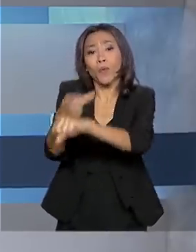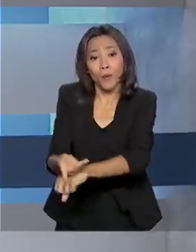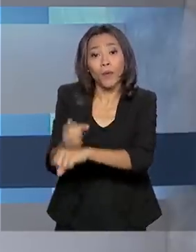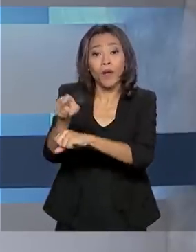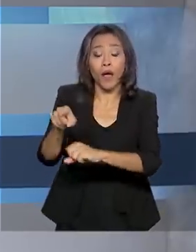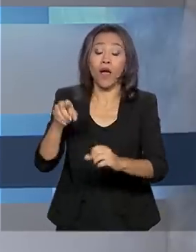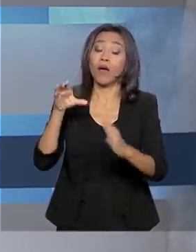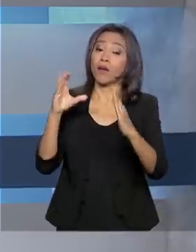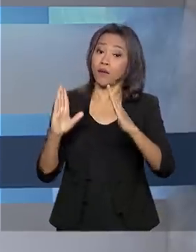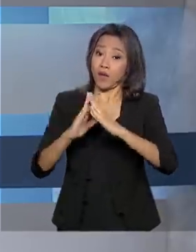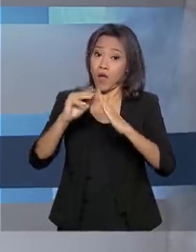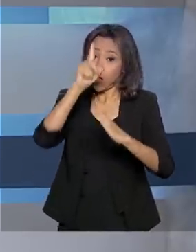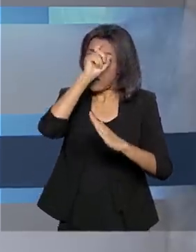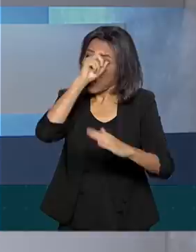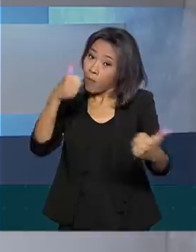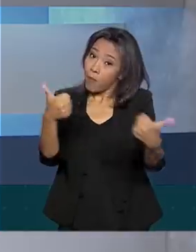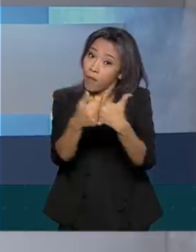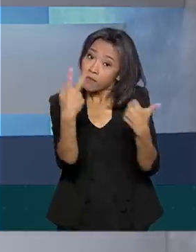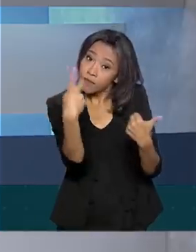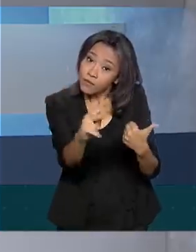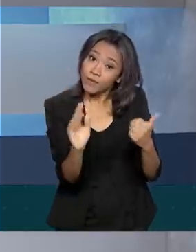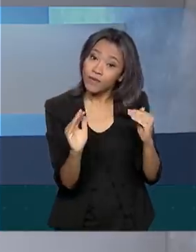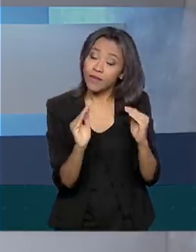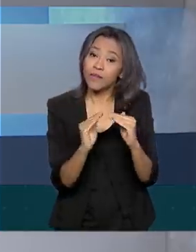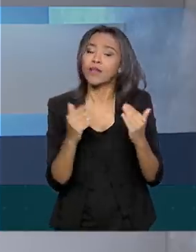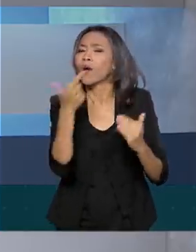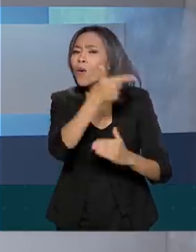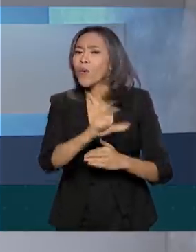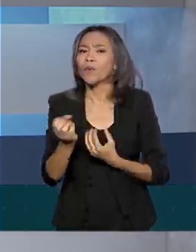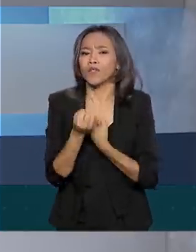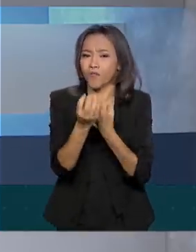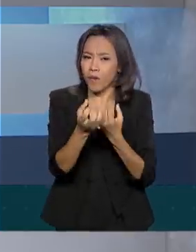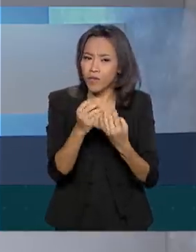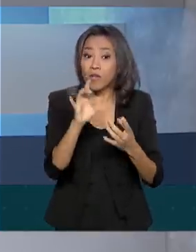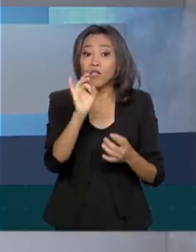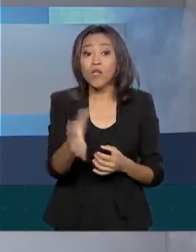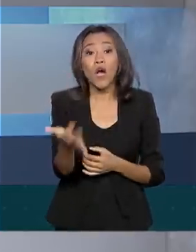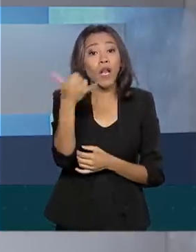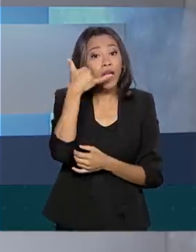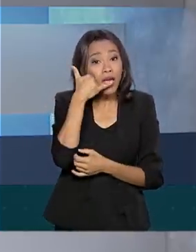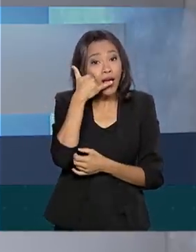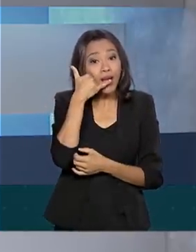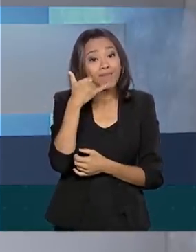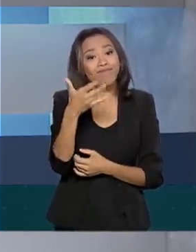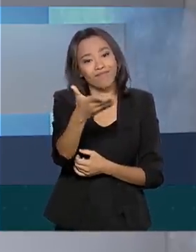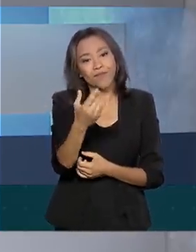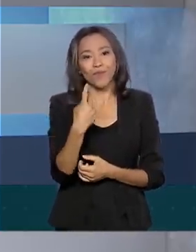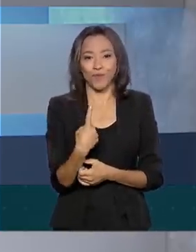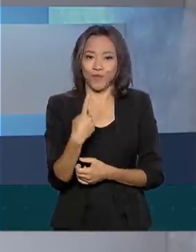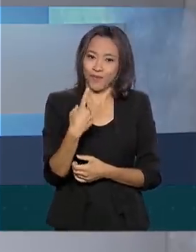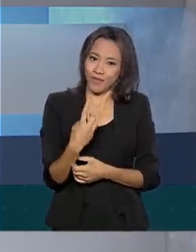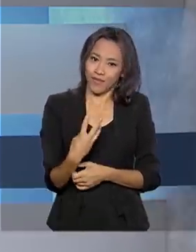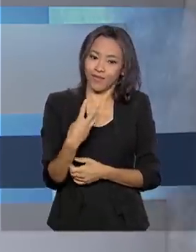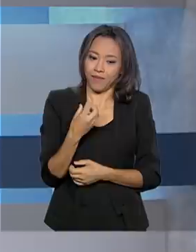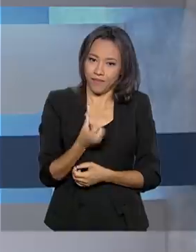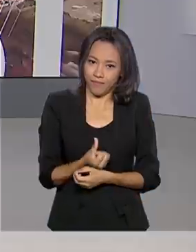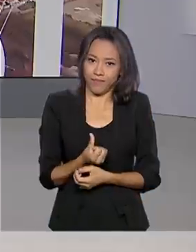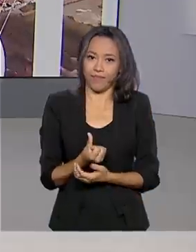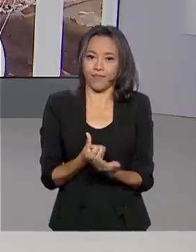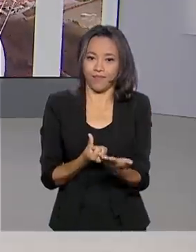ou o posto de coleta mais próximo da sua residência. Outras informações, é só ligar no Disque Saúde, no número 136.